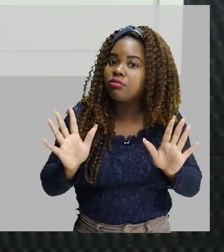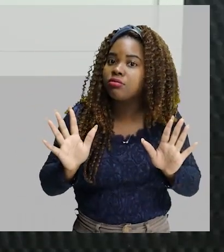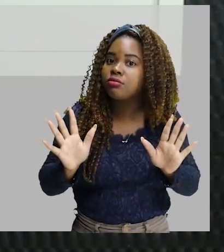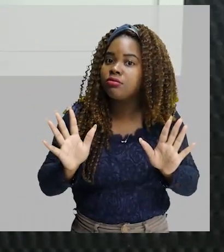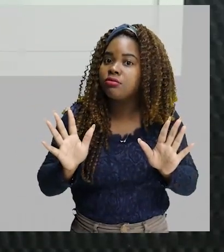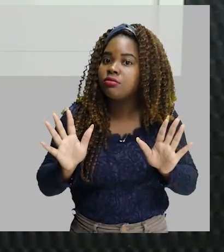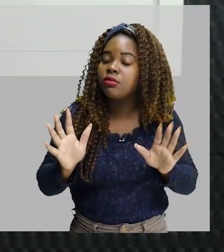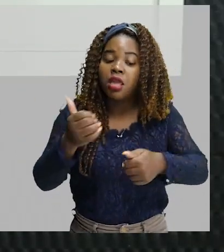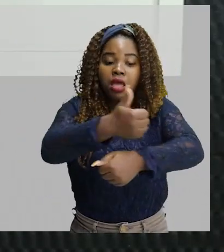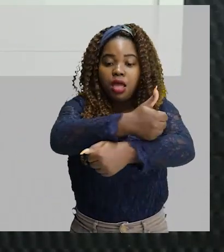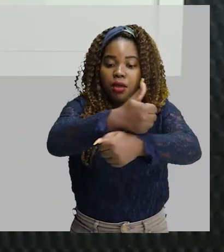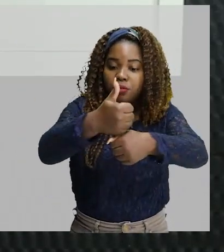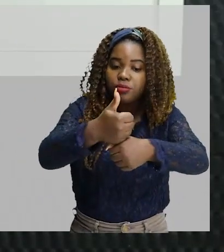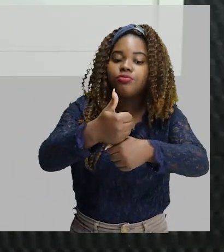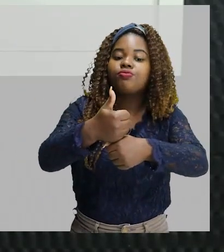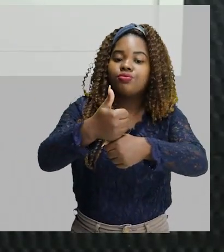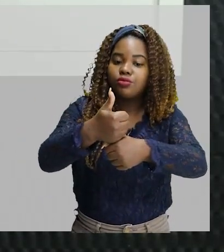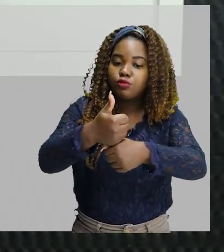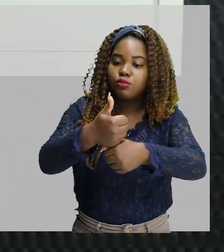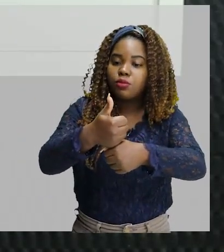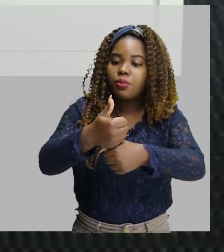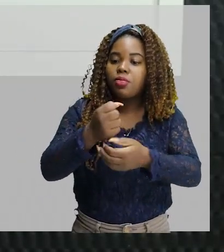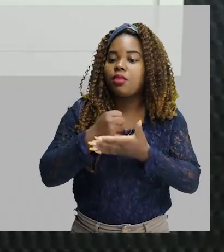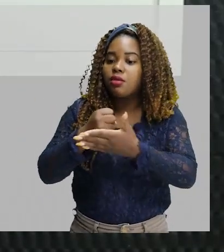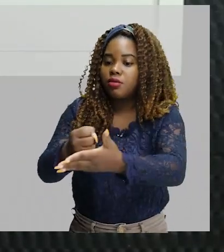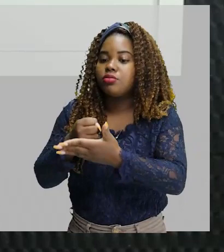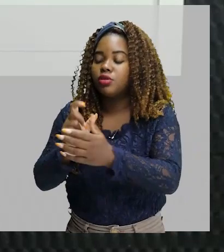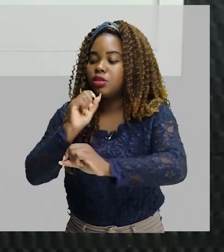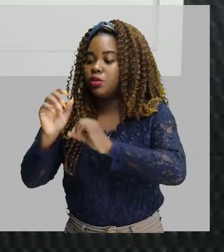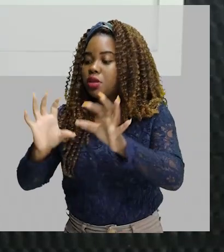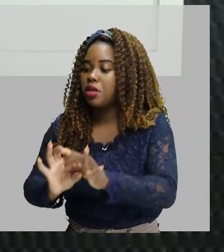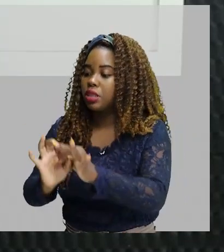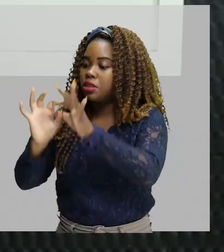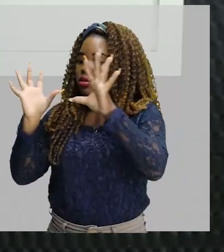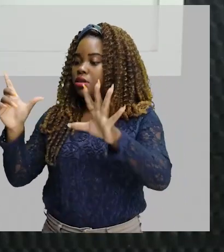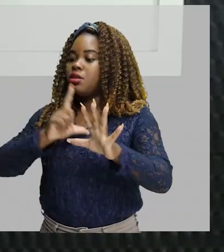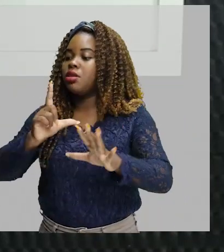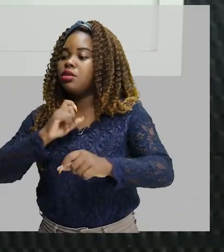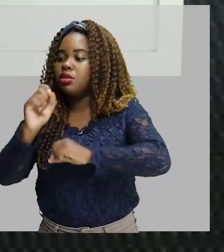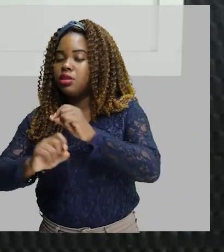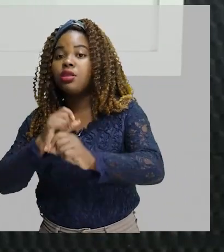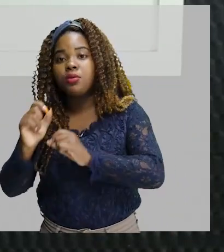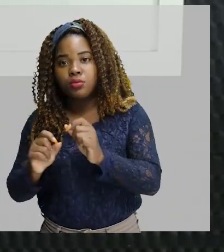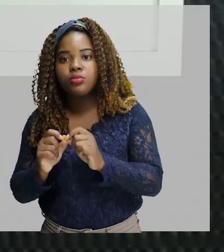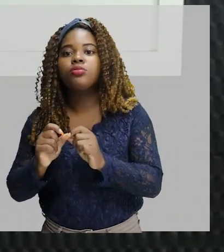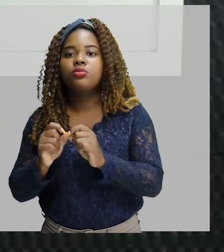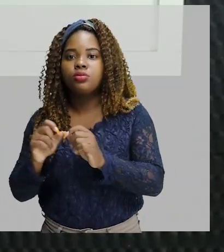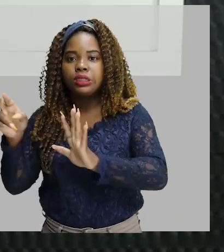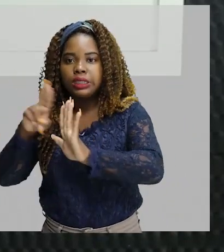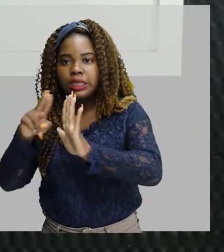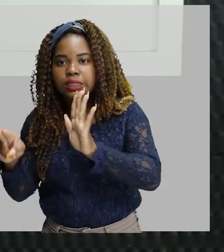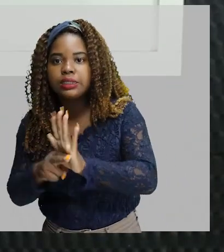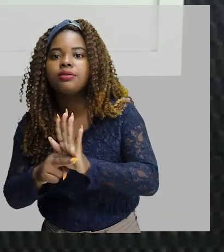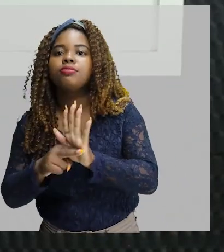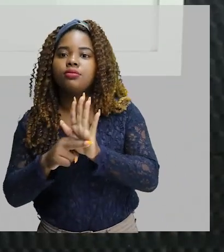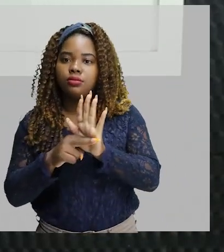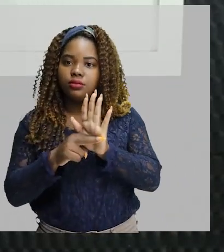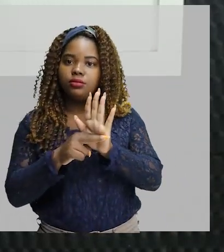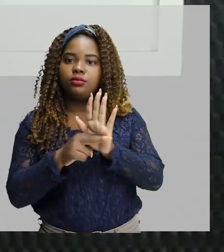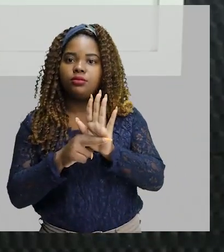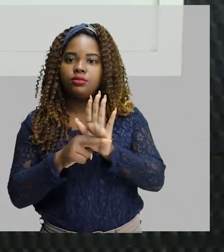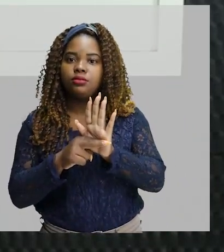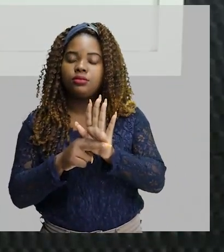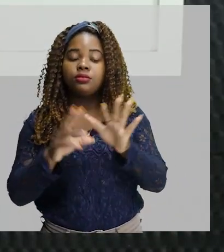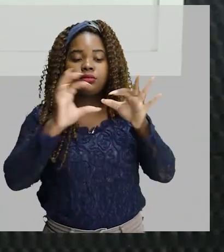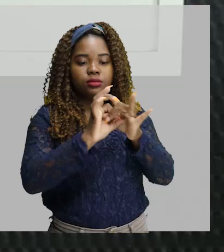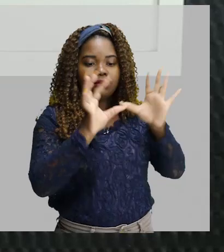A moralidade estabelece aquilo que a liberdade tem como padrão de atuação, correto? Então, a